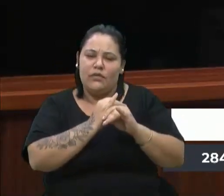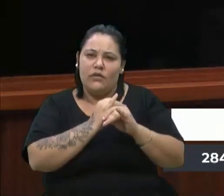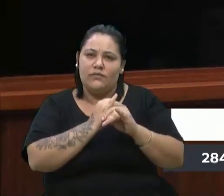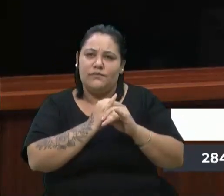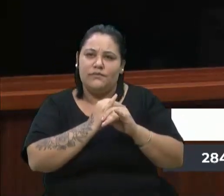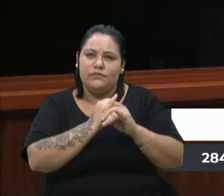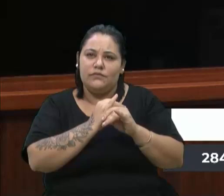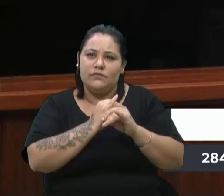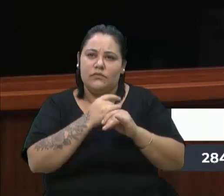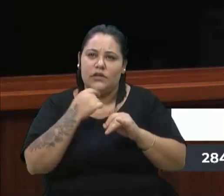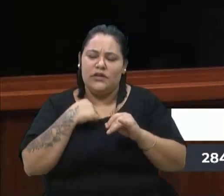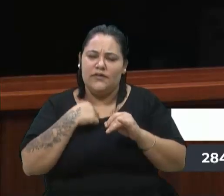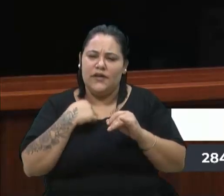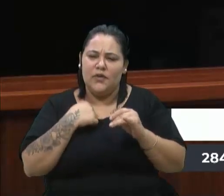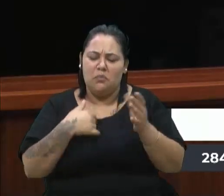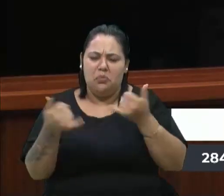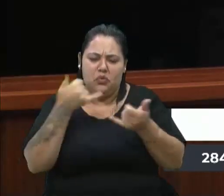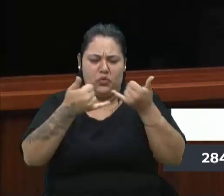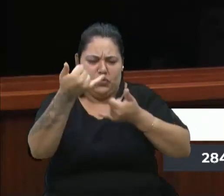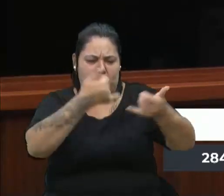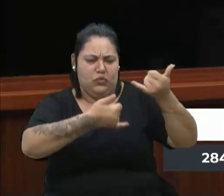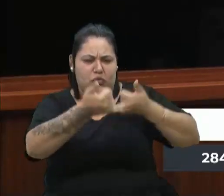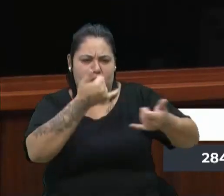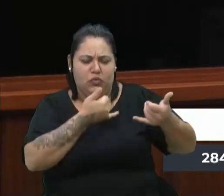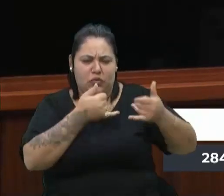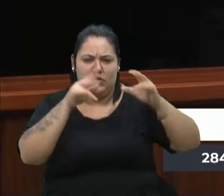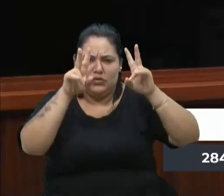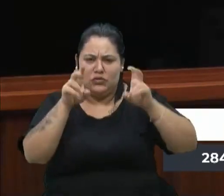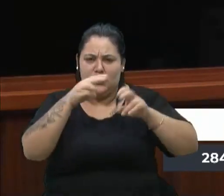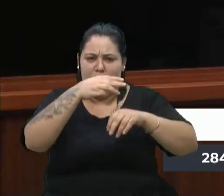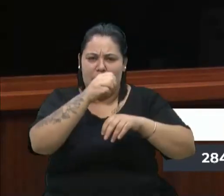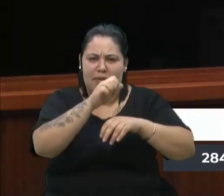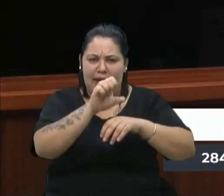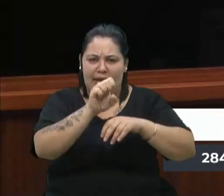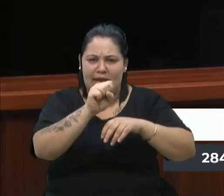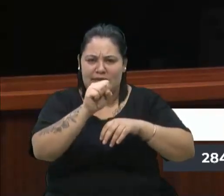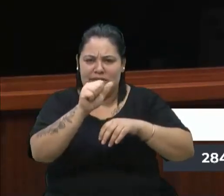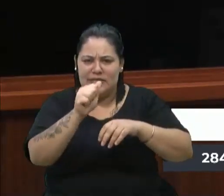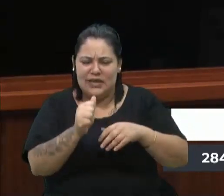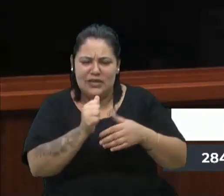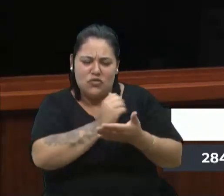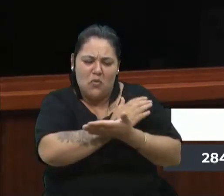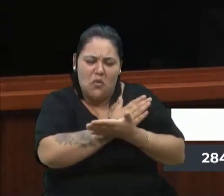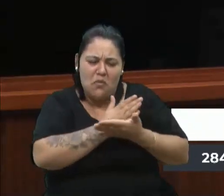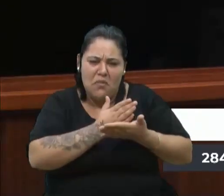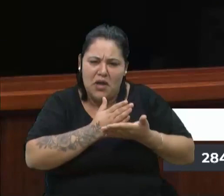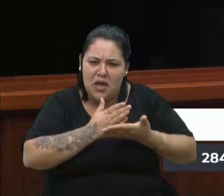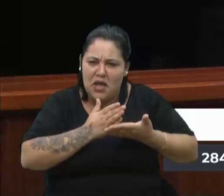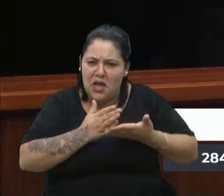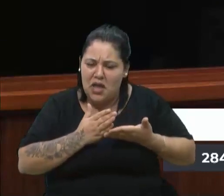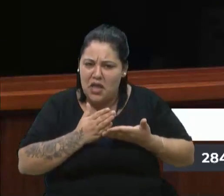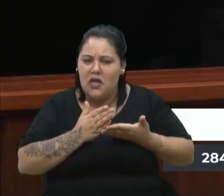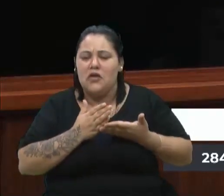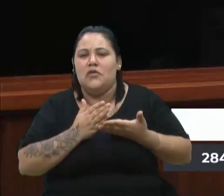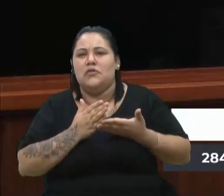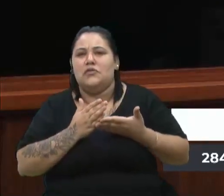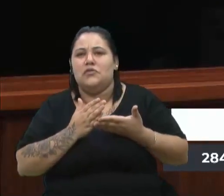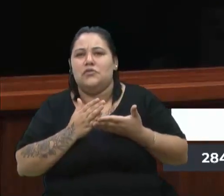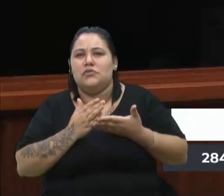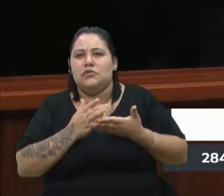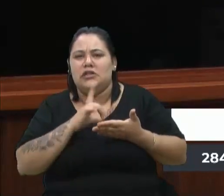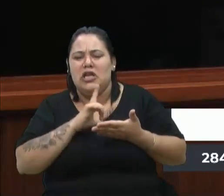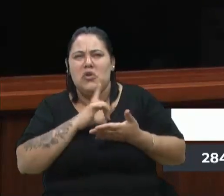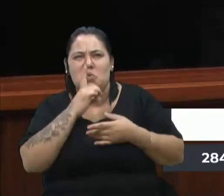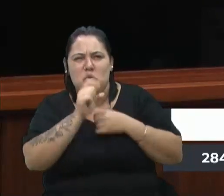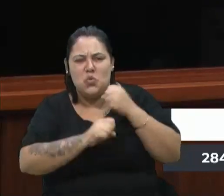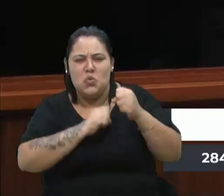assim várias informações sobre a Maesa, desde a sua constituição, que não tem nenhum ano, e eu também estava vereadora aqui